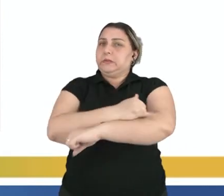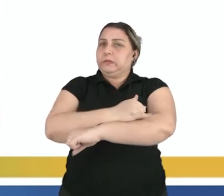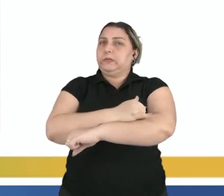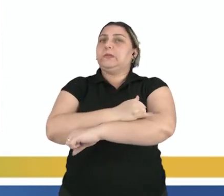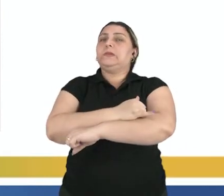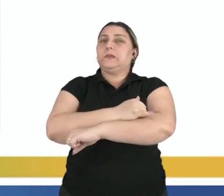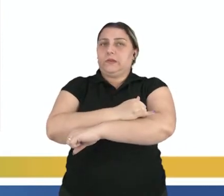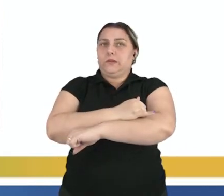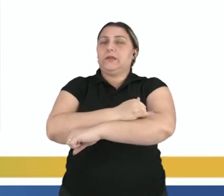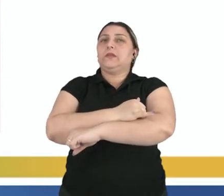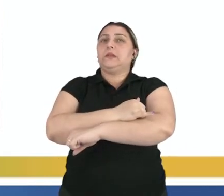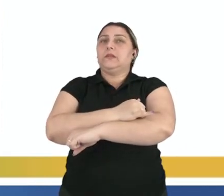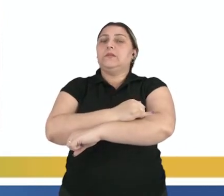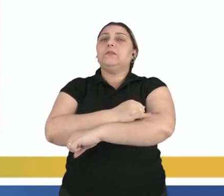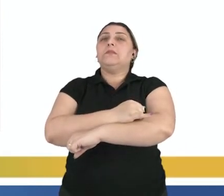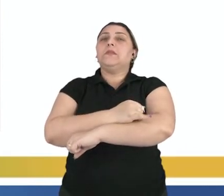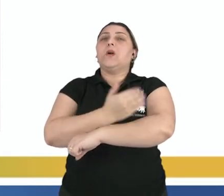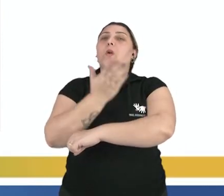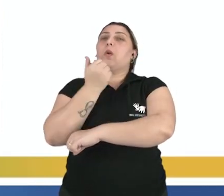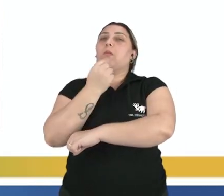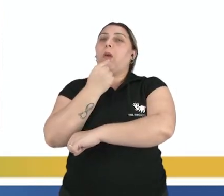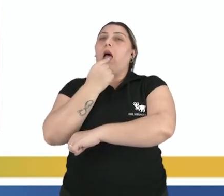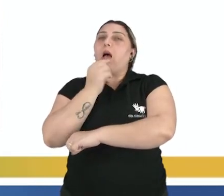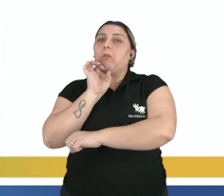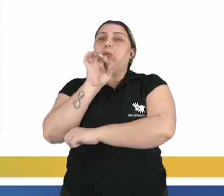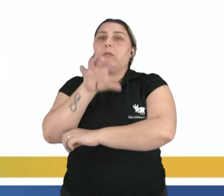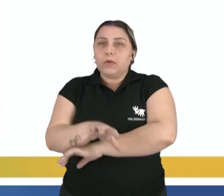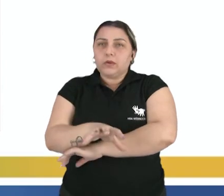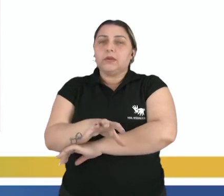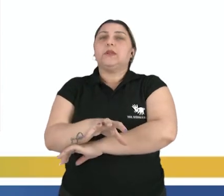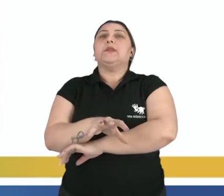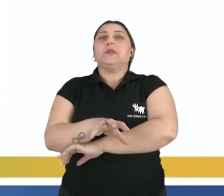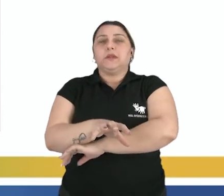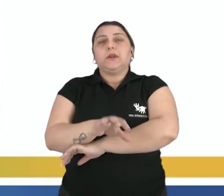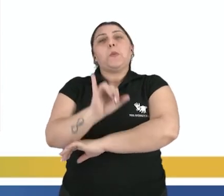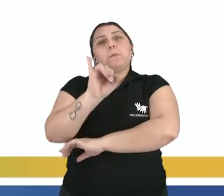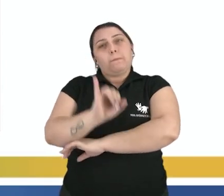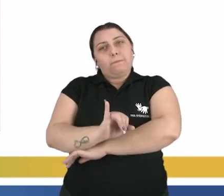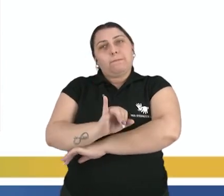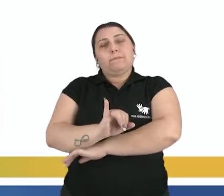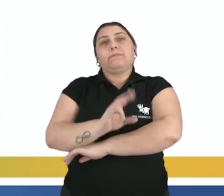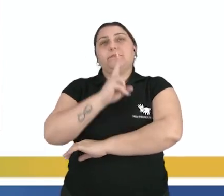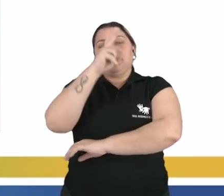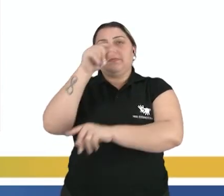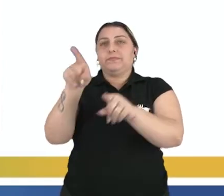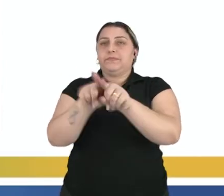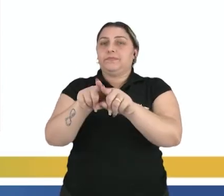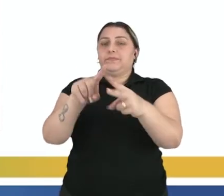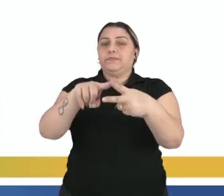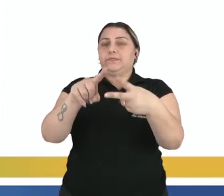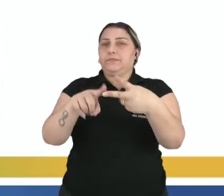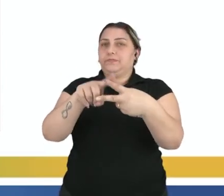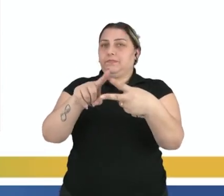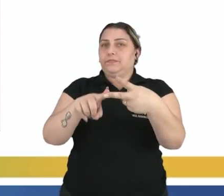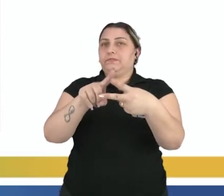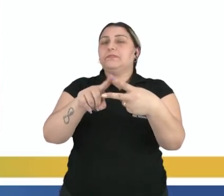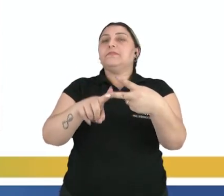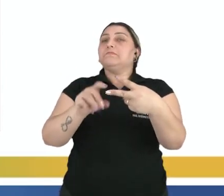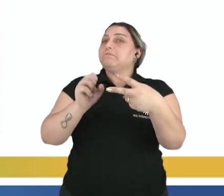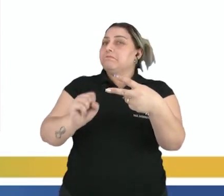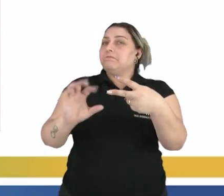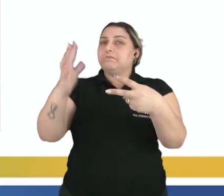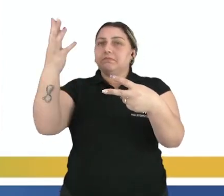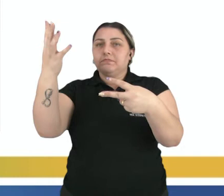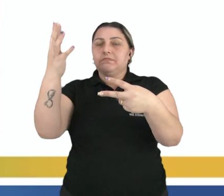do peso, que provoca bulimia, que podem também chegar a ficar com essa magreza extrema, tá bom? Tem essas duas situações que